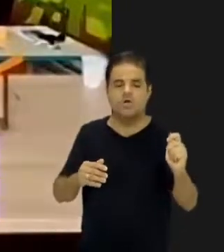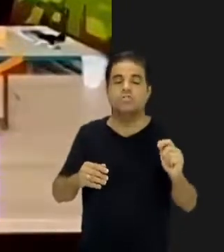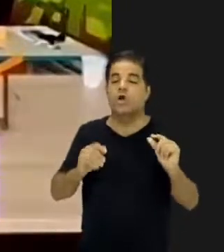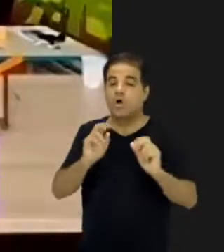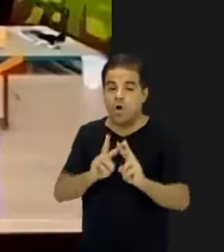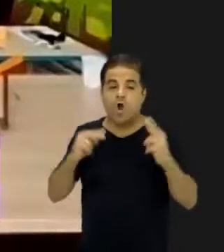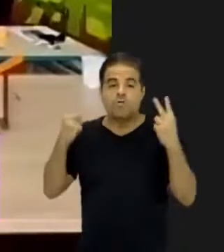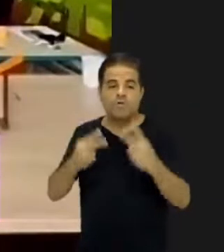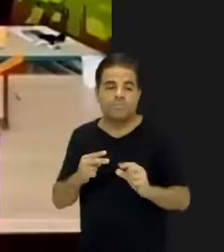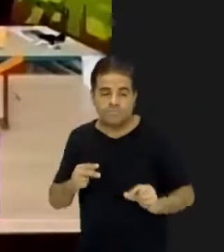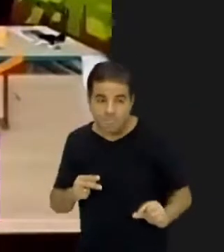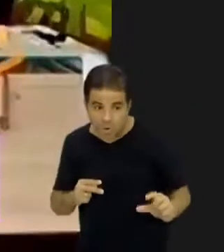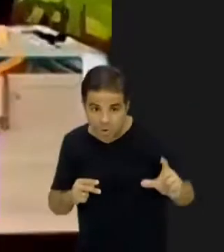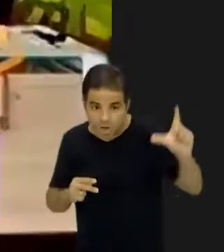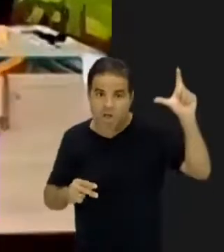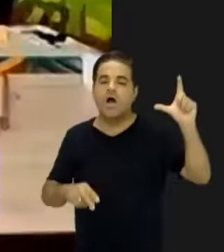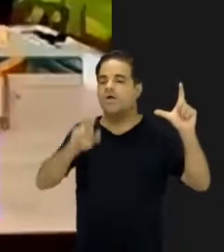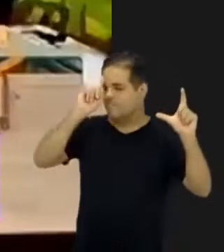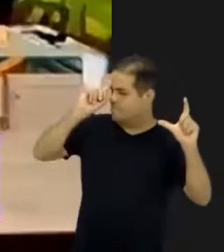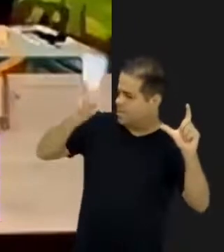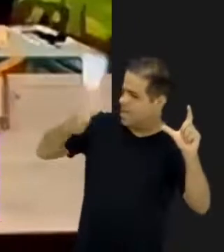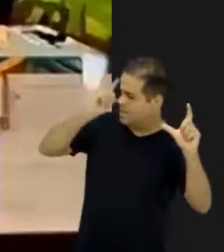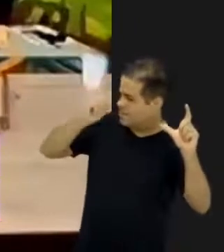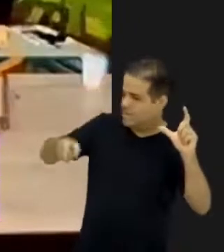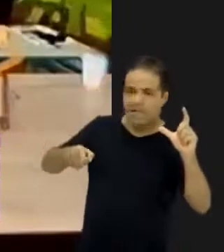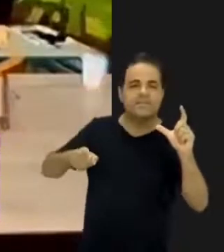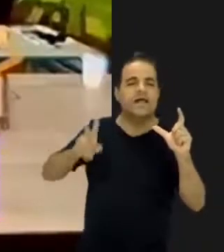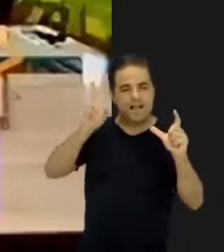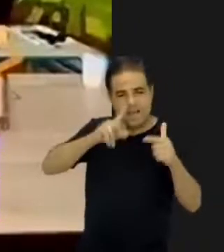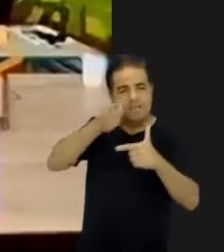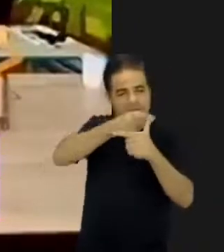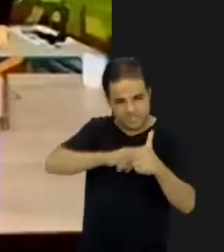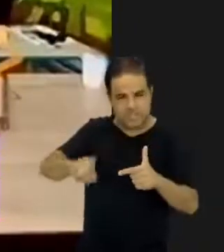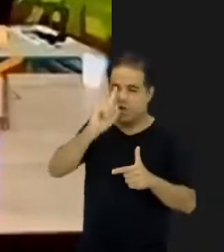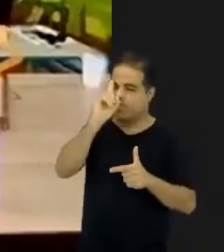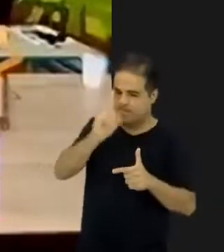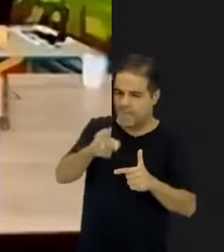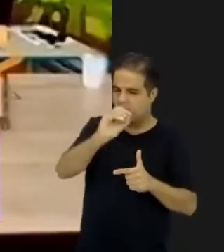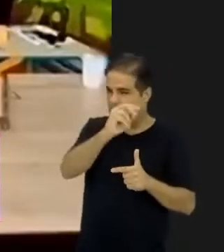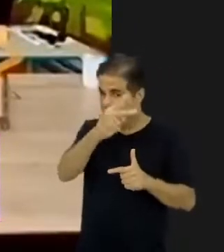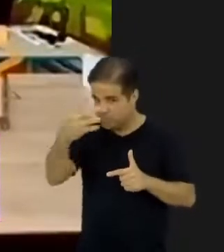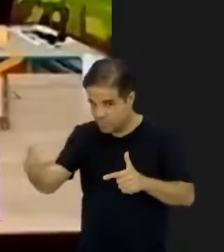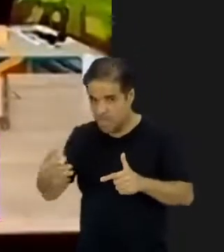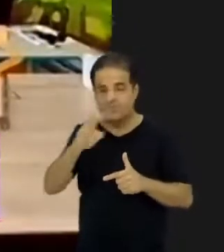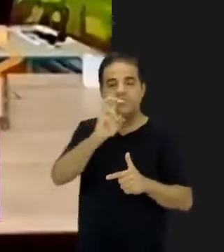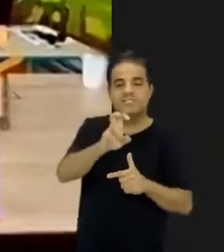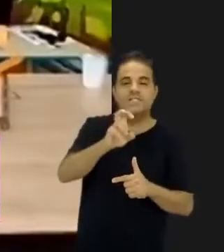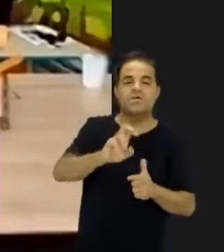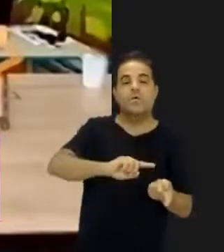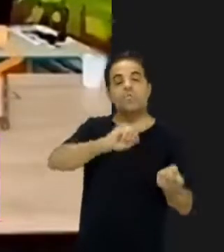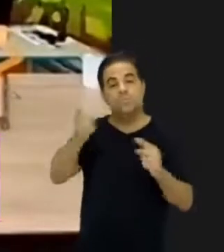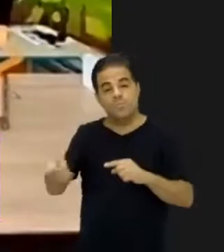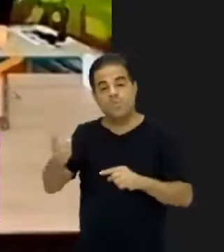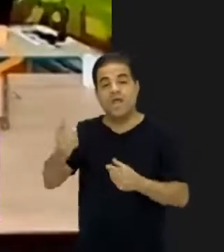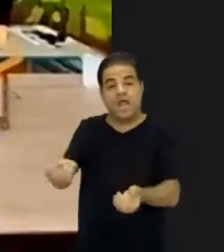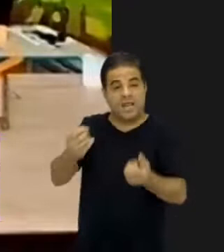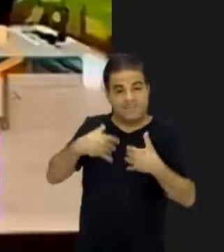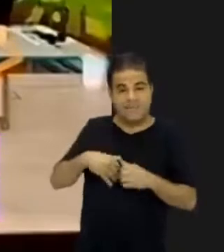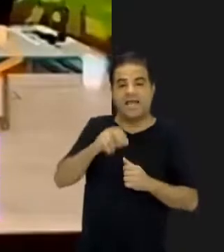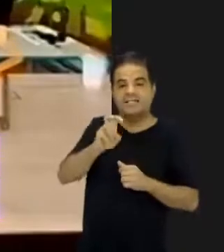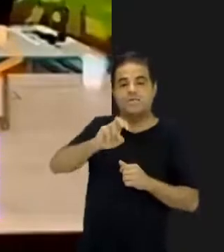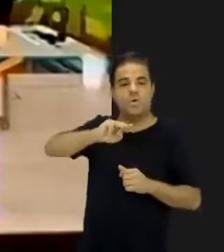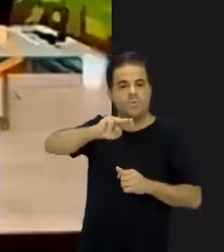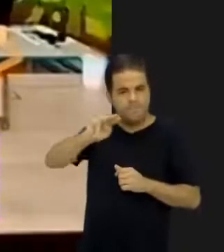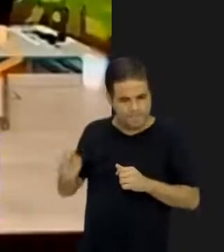virar ali o meu potenciômetro, ele vai mandando, lembra aquela divisão de 1024 aqui, que eu dividi 5 por 1024, ele vai me dando 5